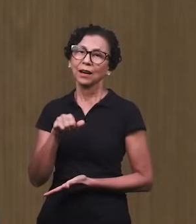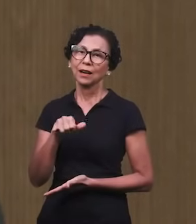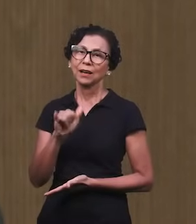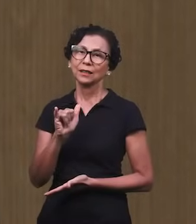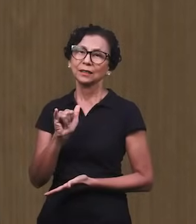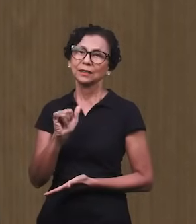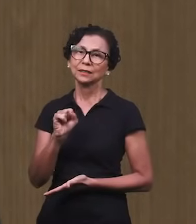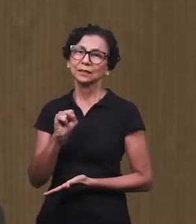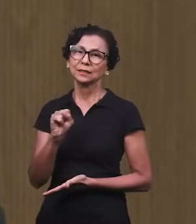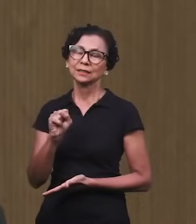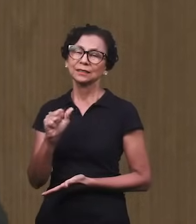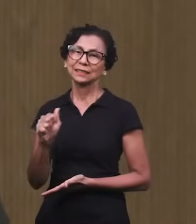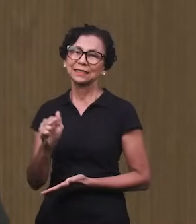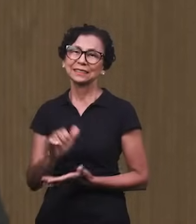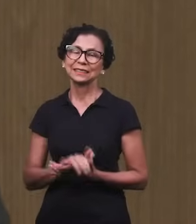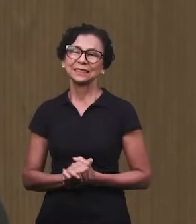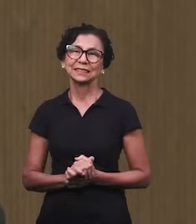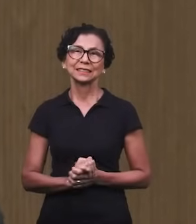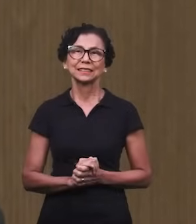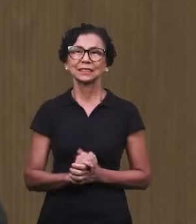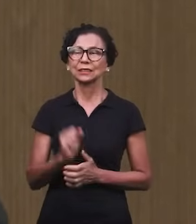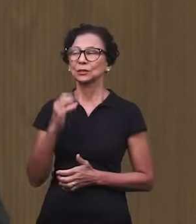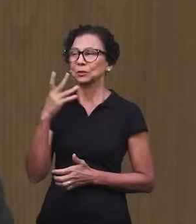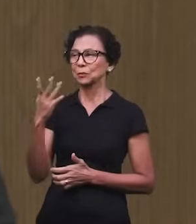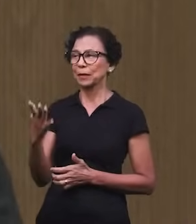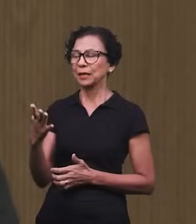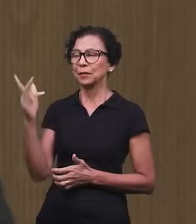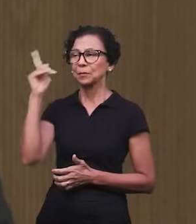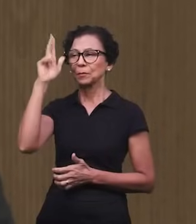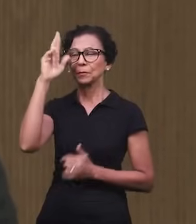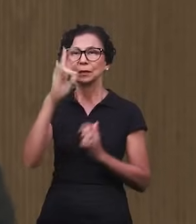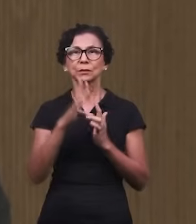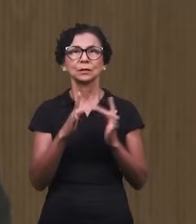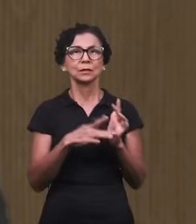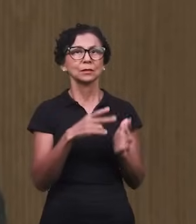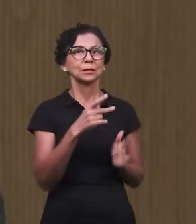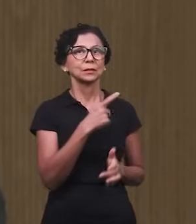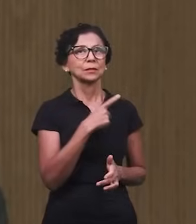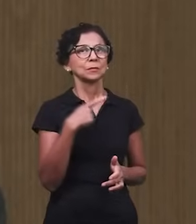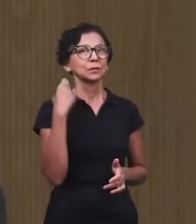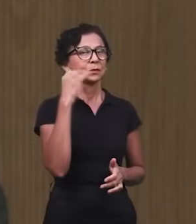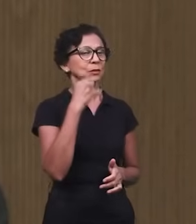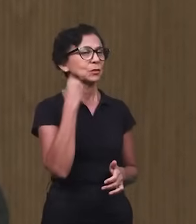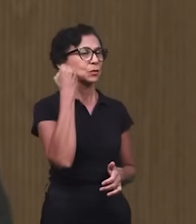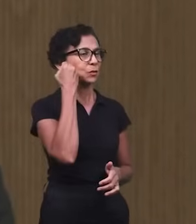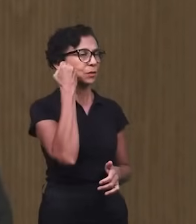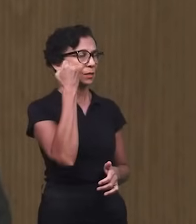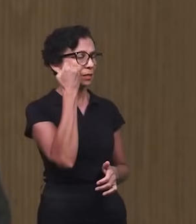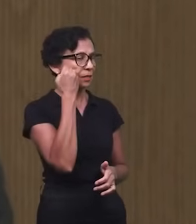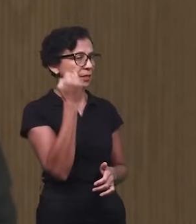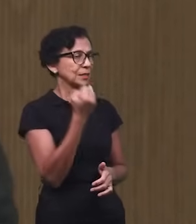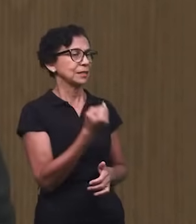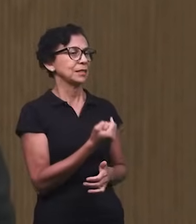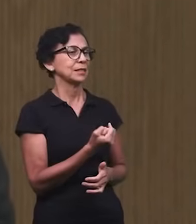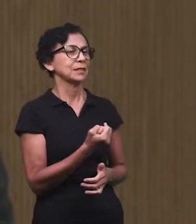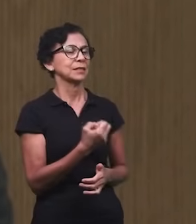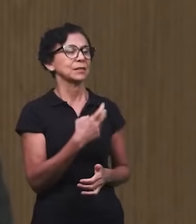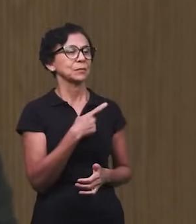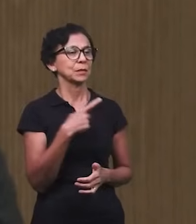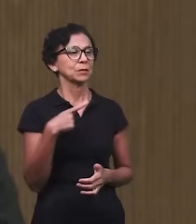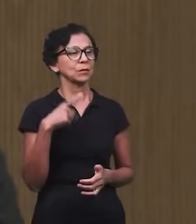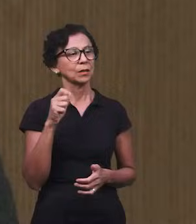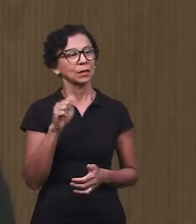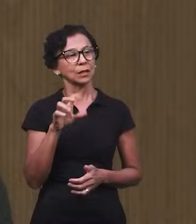estão nos assistindo. Hoje no programa nós vamos falar sobre volta às aulas. Um tema aí que todos os